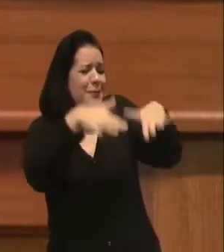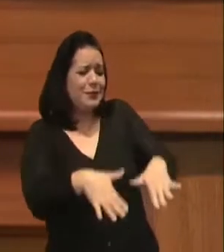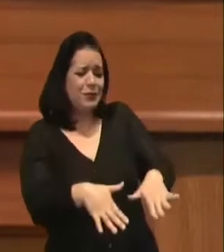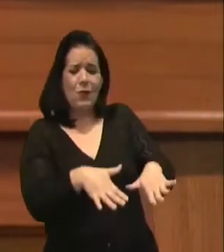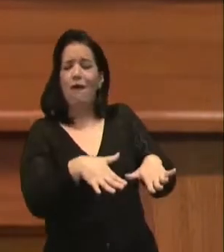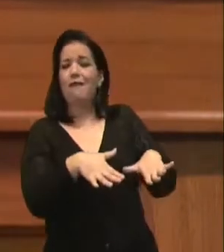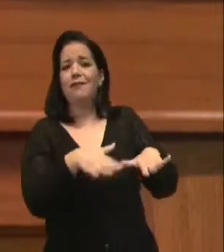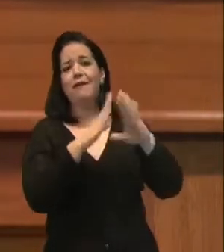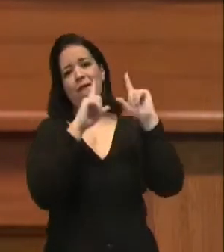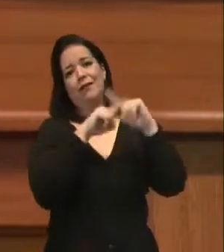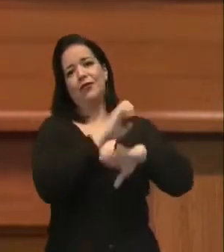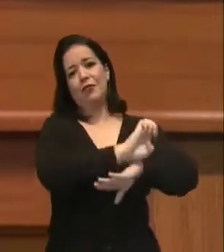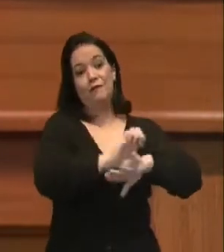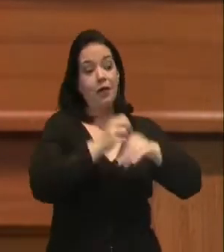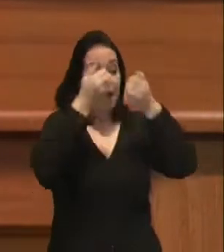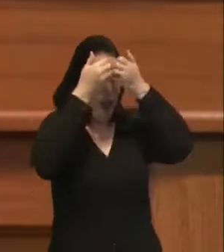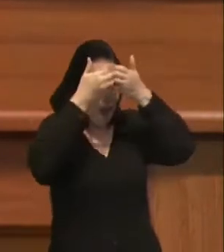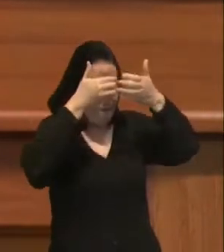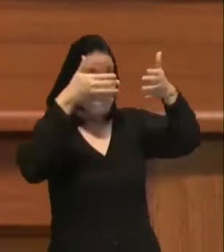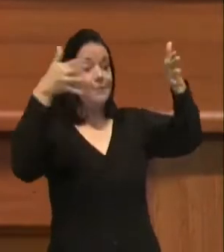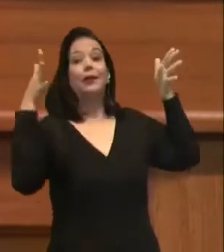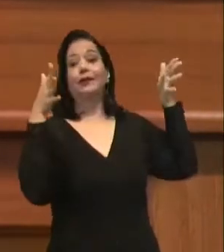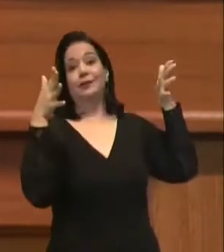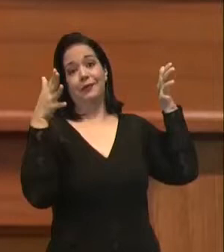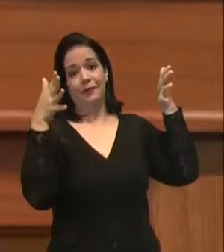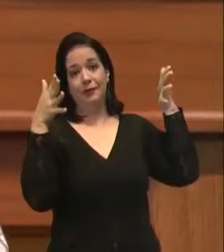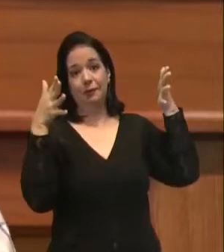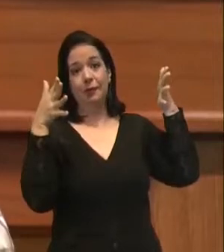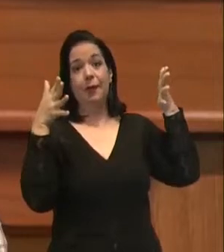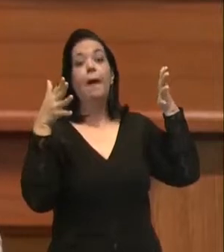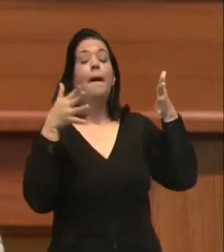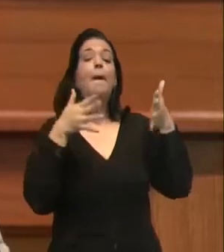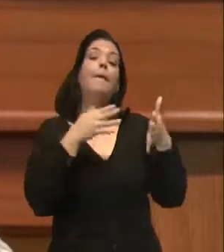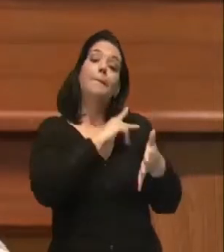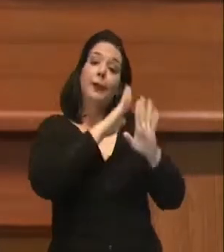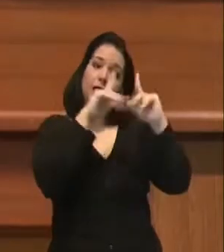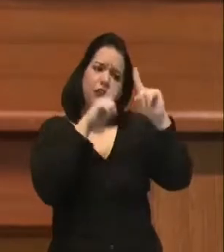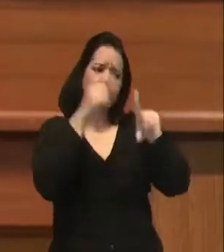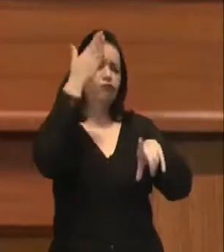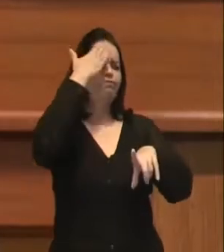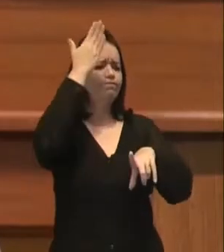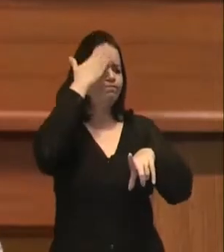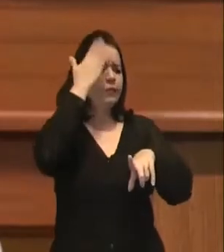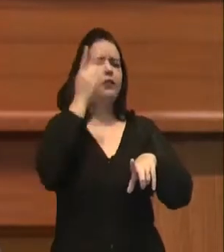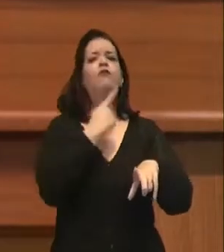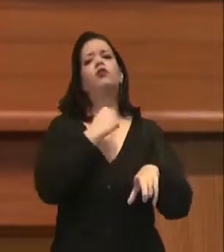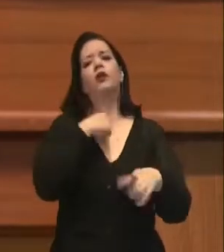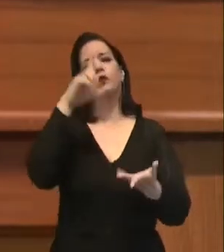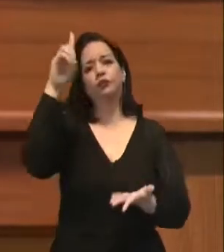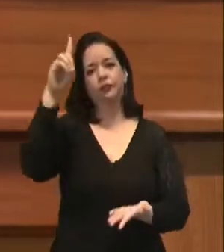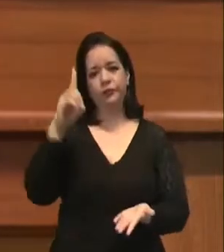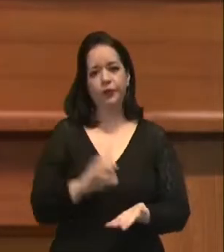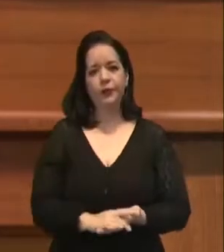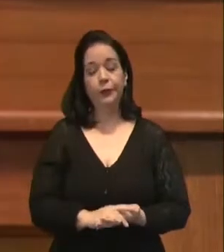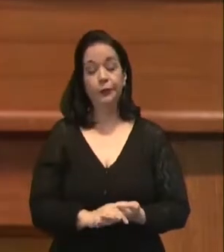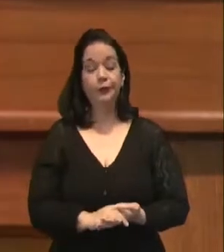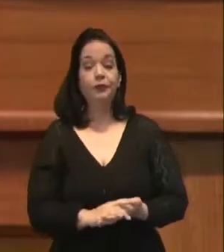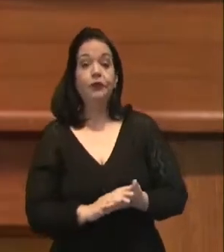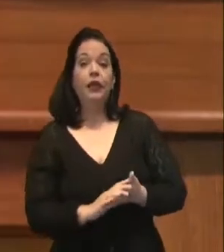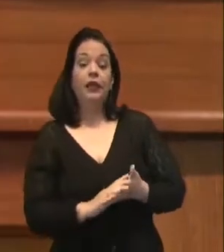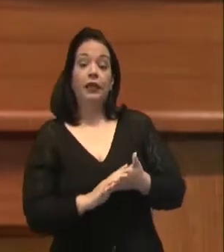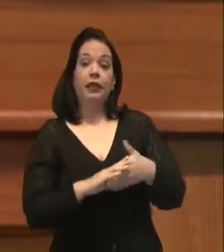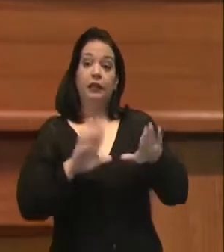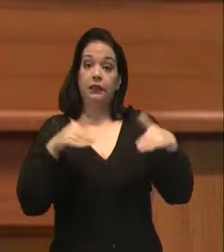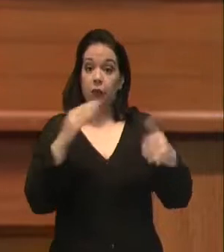iluminação. Iluminação, que é um conceito tão importante. E nesta primeira parte de Efésios, o foco